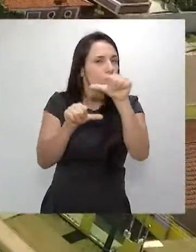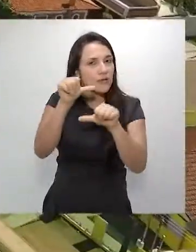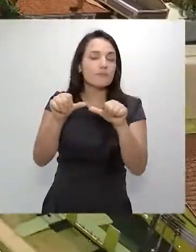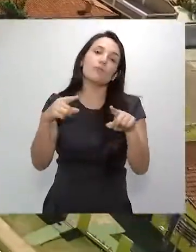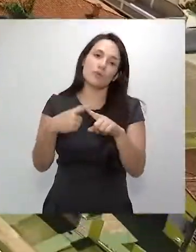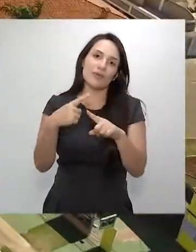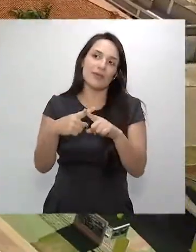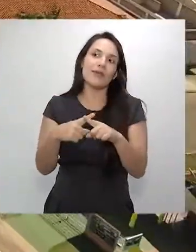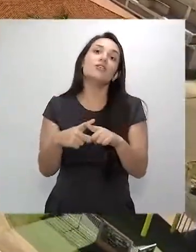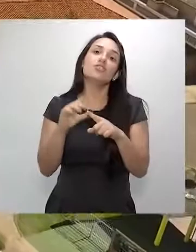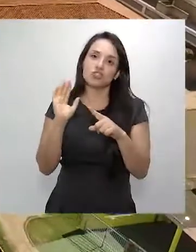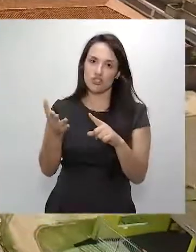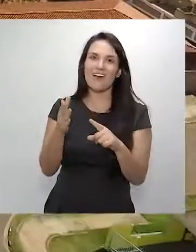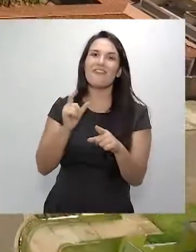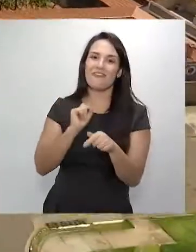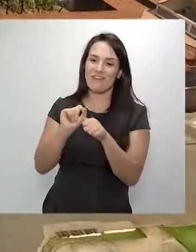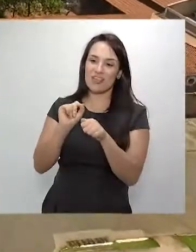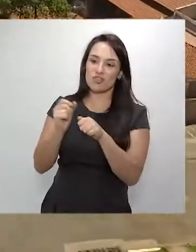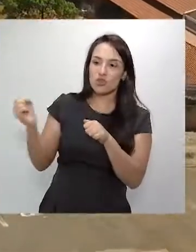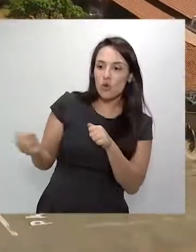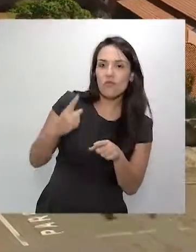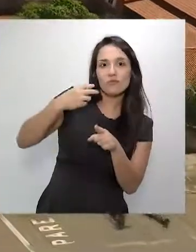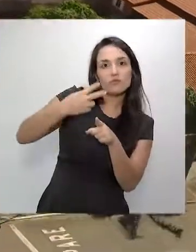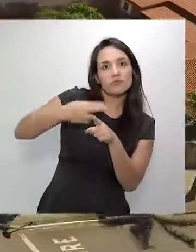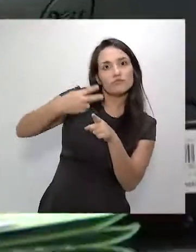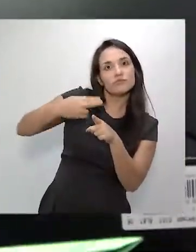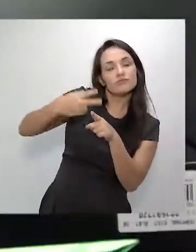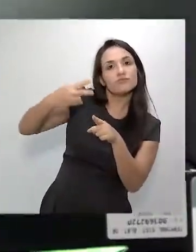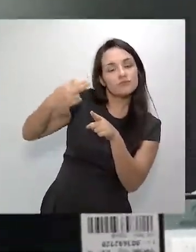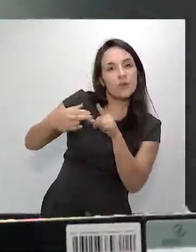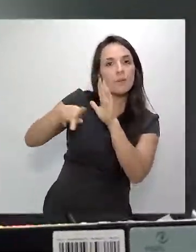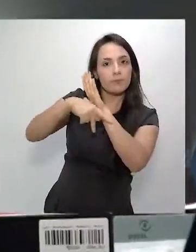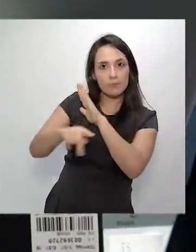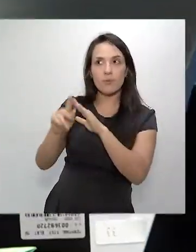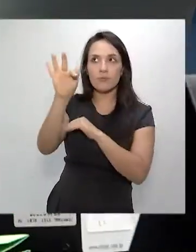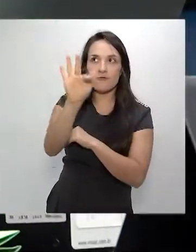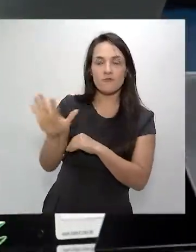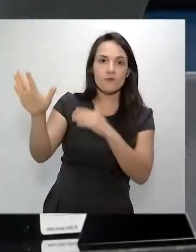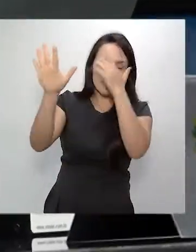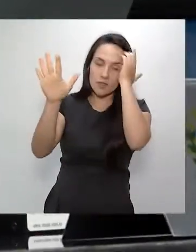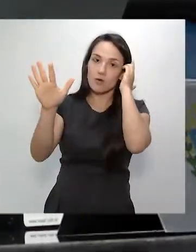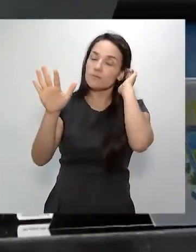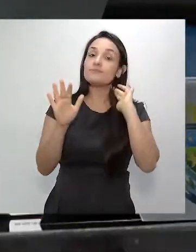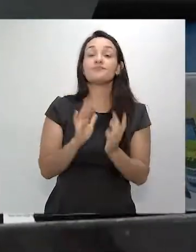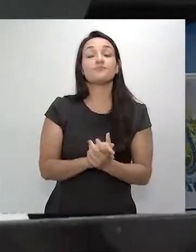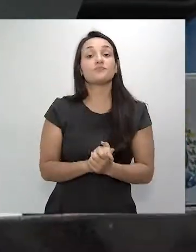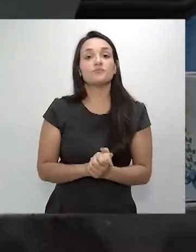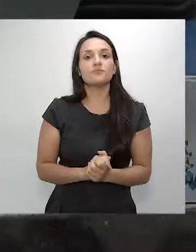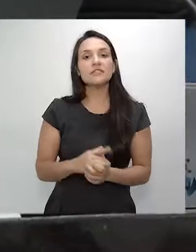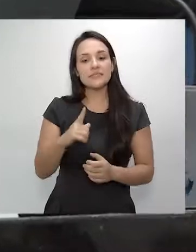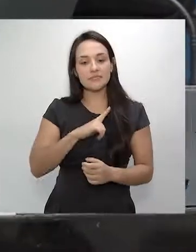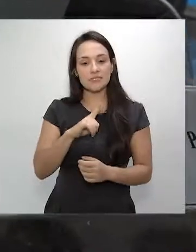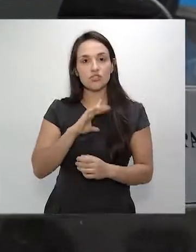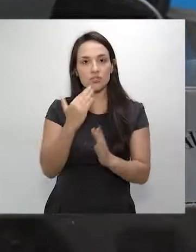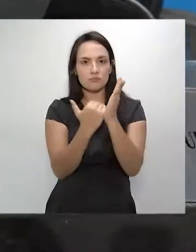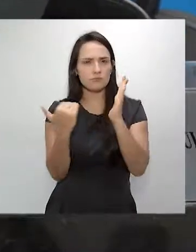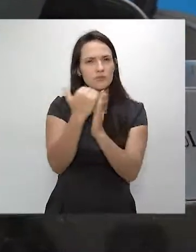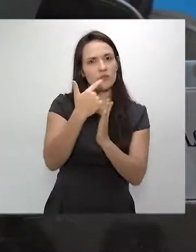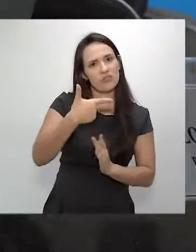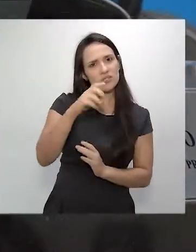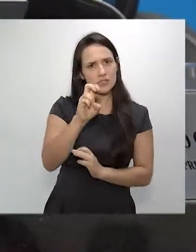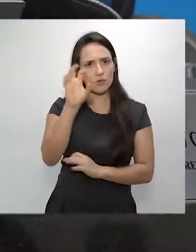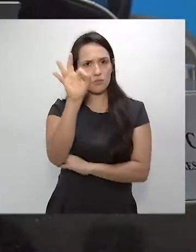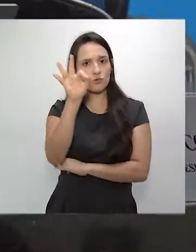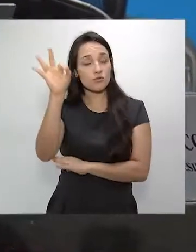Fiscal, que refinanciou dívidas do Estado com a União. O Executivo poderá suplementar o orçamento de suas pastas em